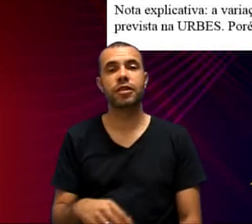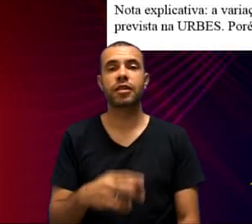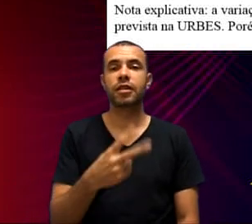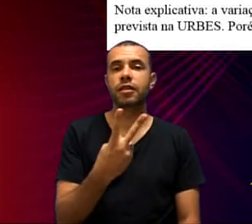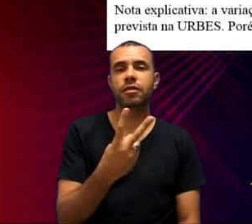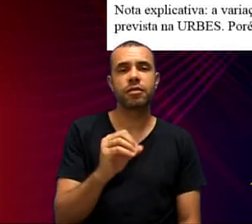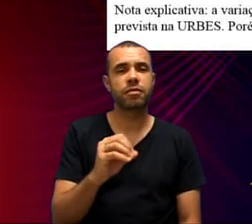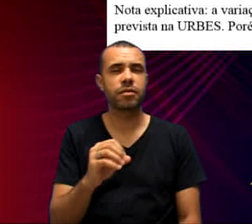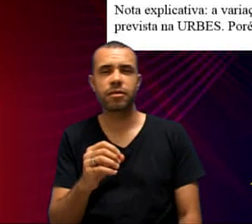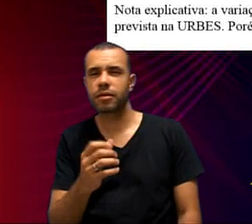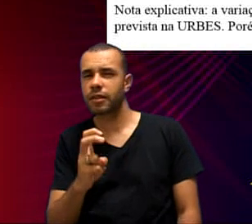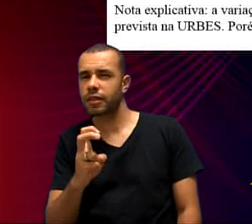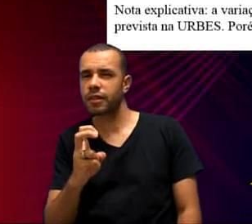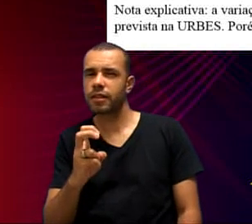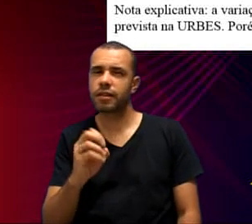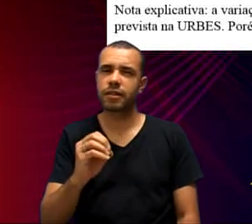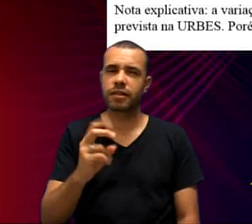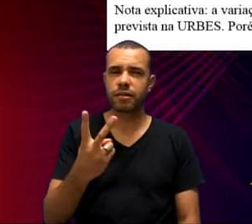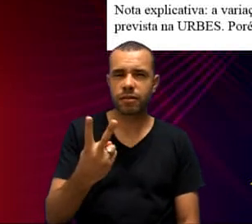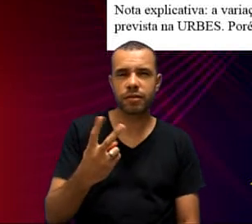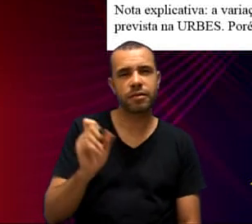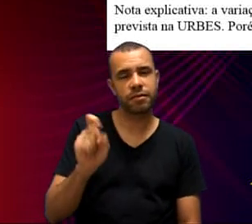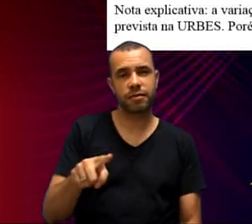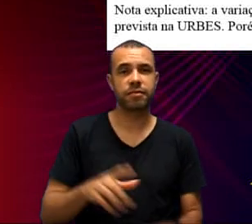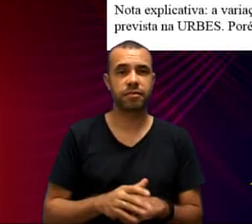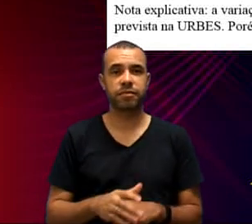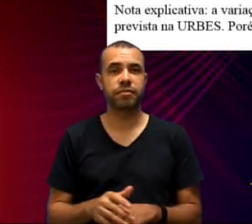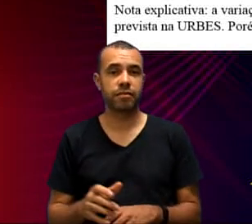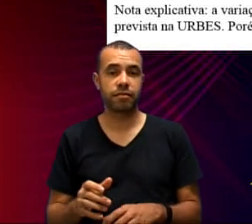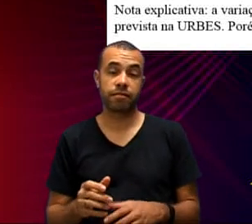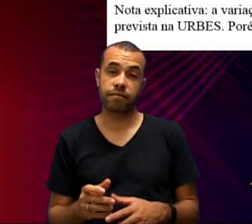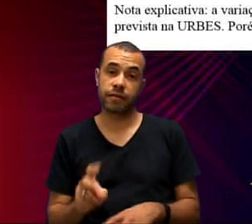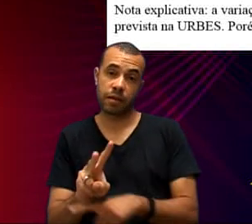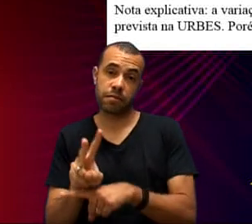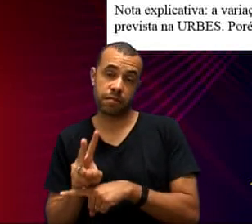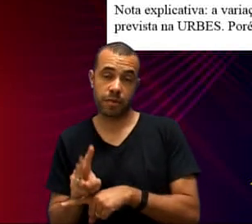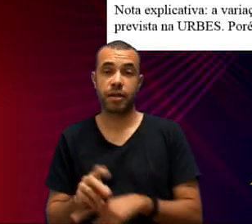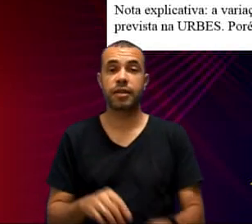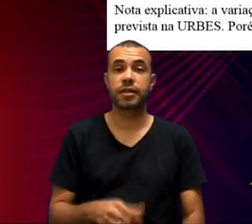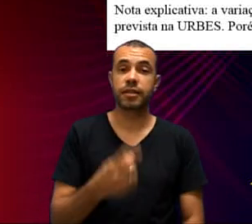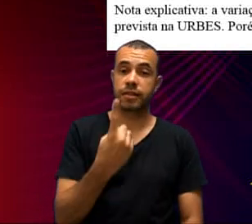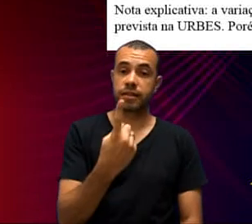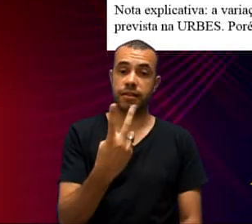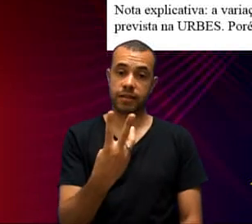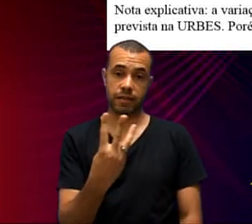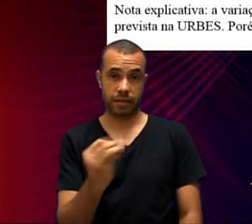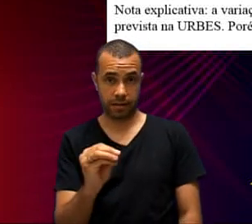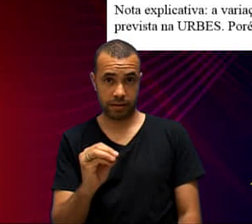2.502.000. Operação de crédito, né, para 2020,